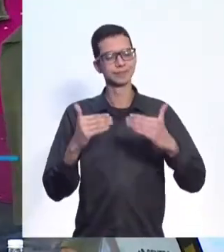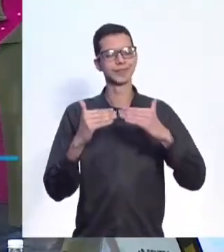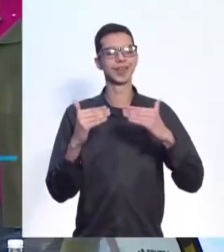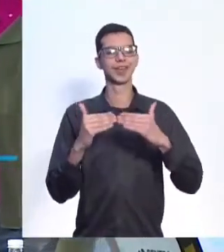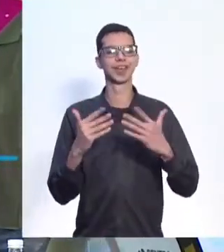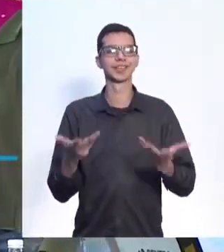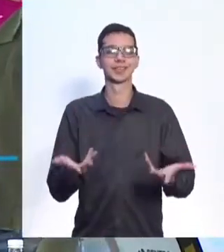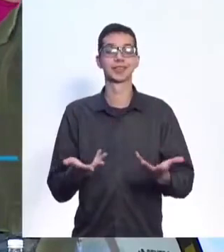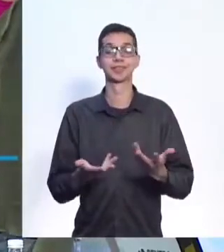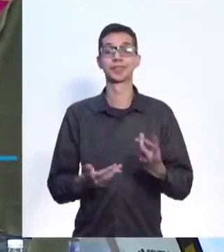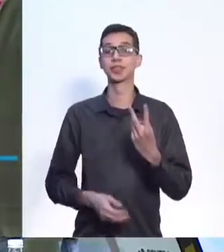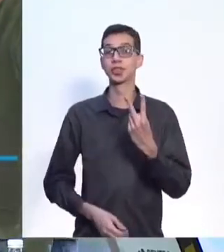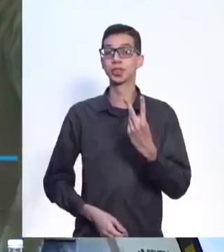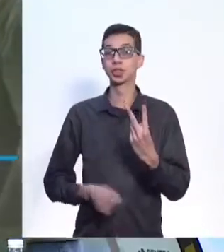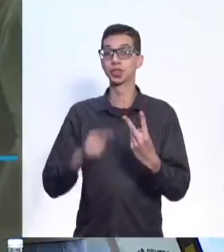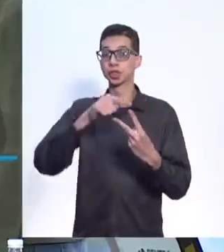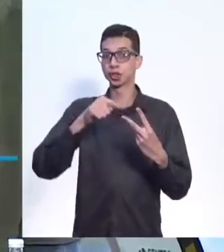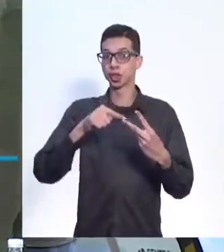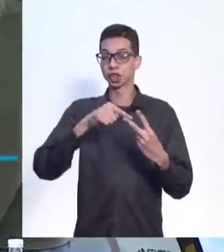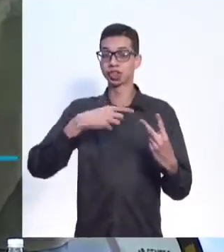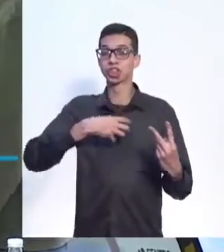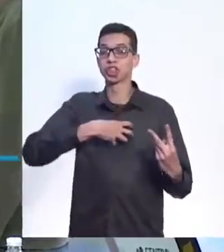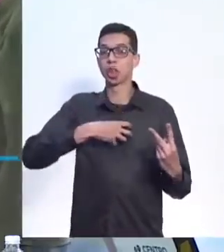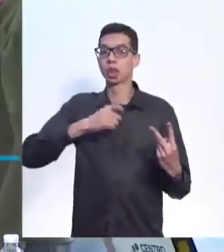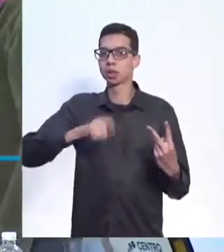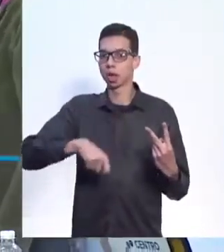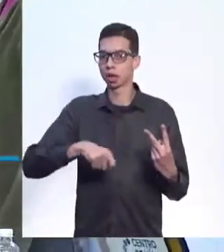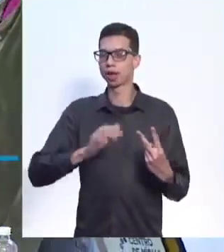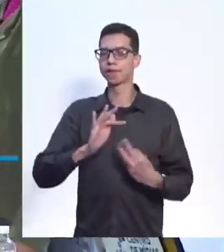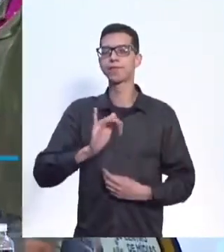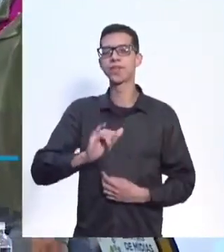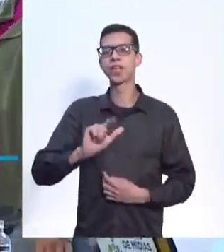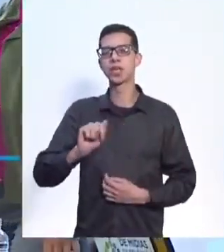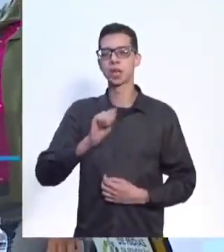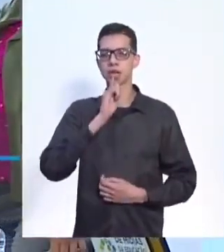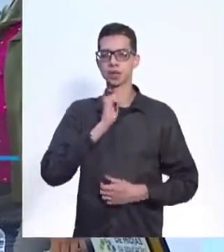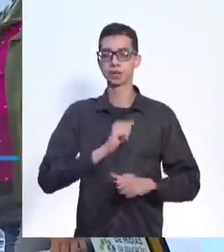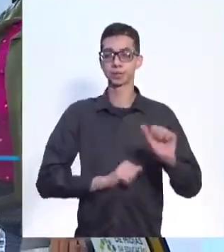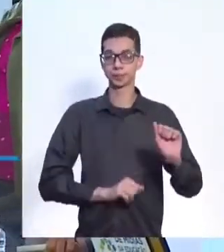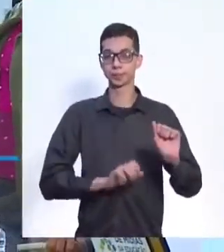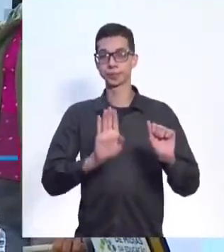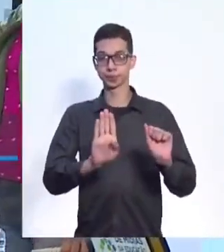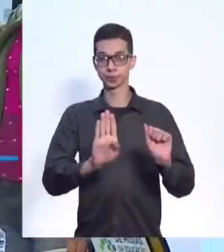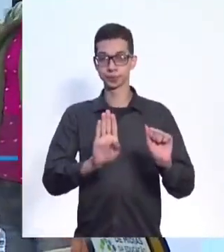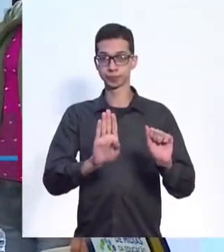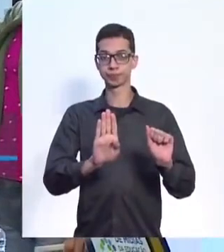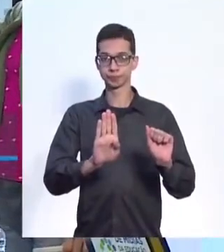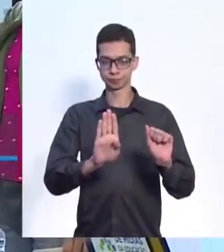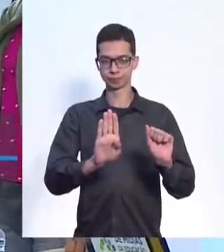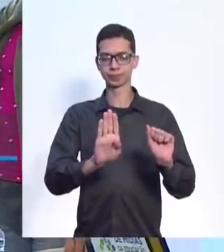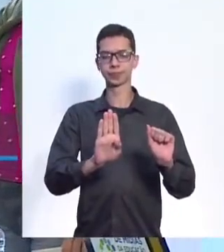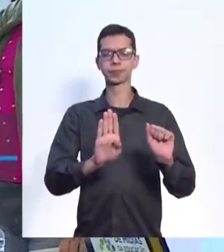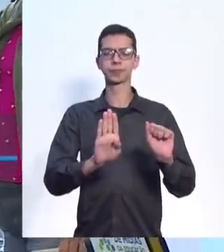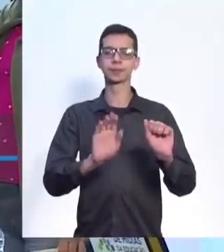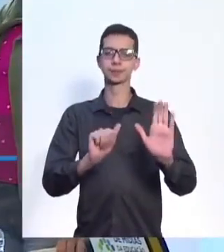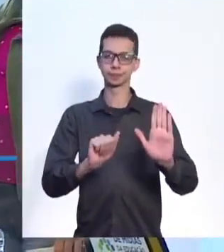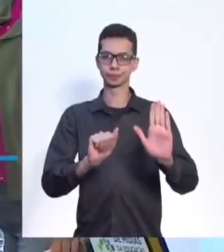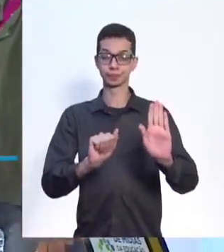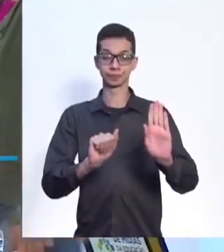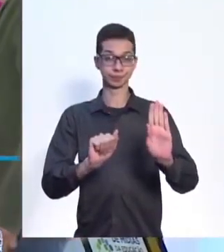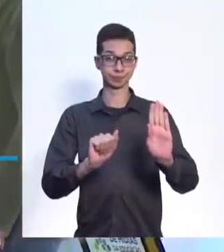duas possibilidades de fila. Uma que vai ser A, B, e a outra que vai ser B,